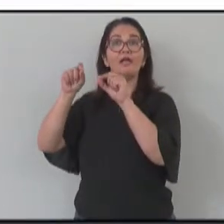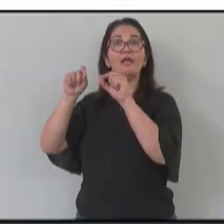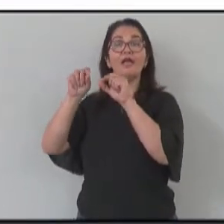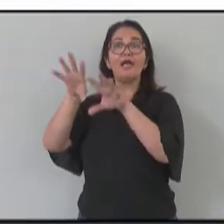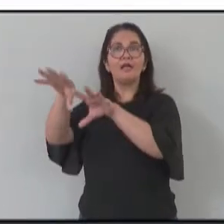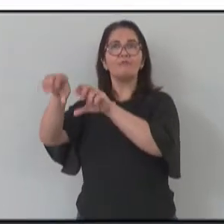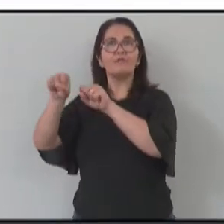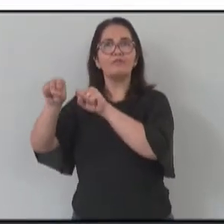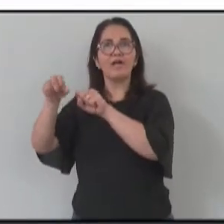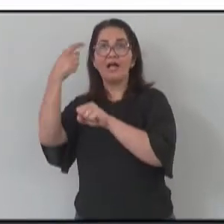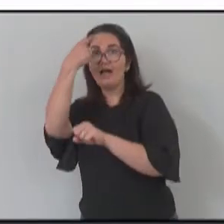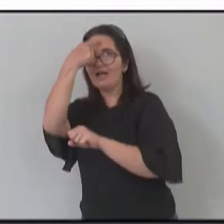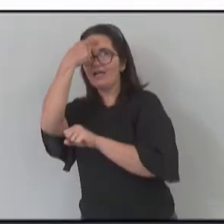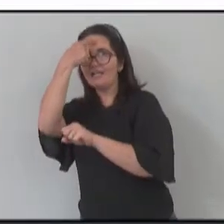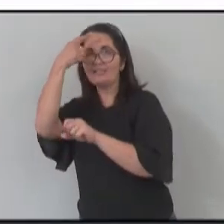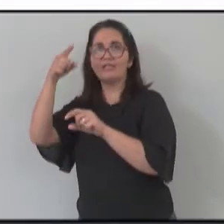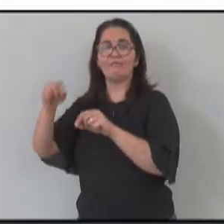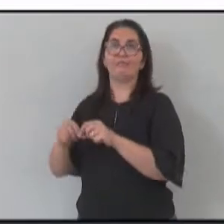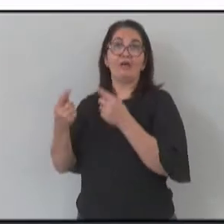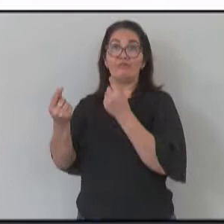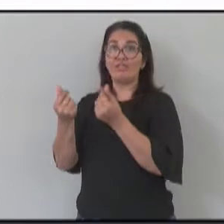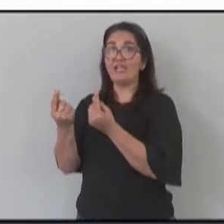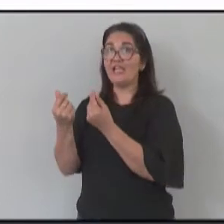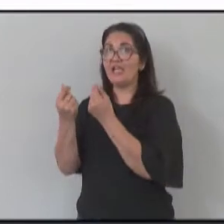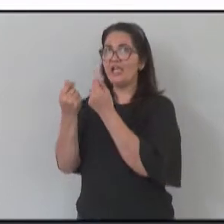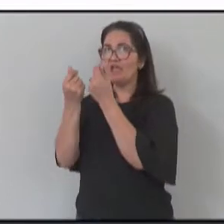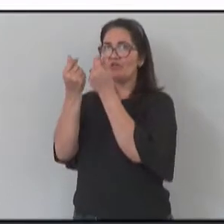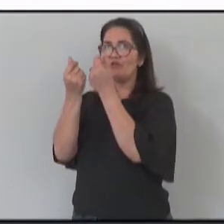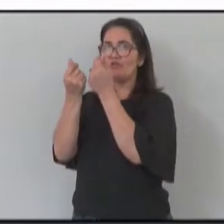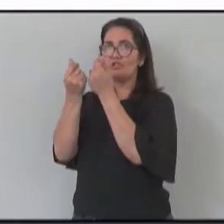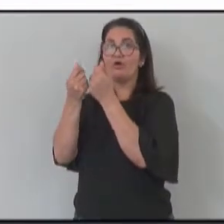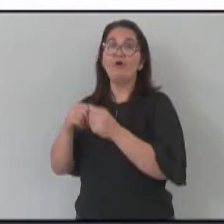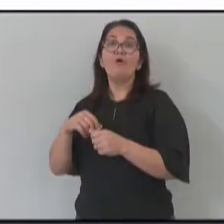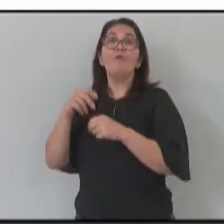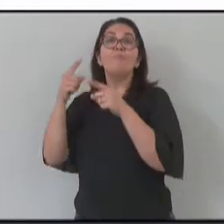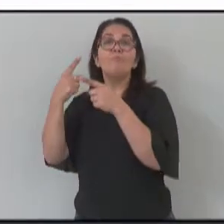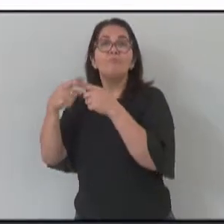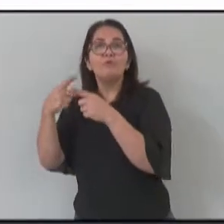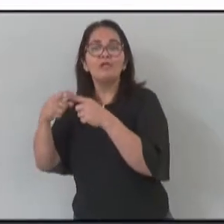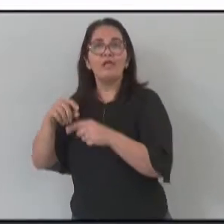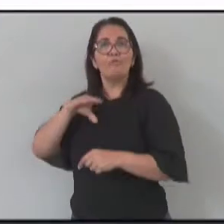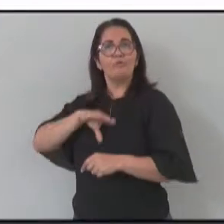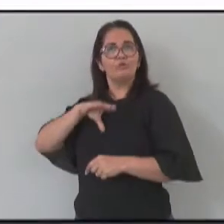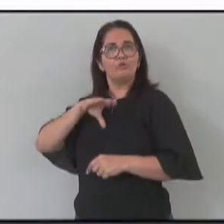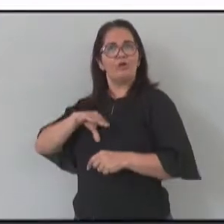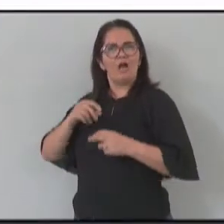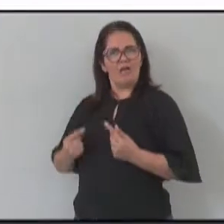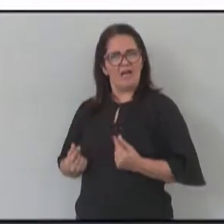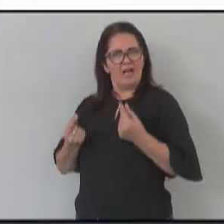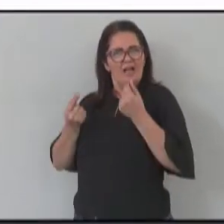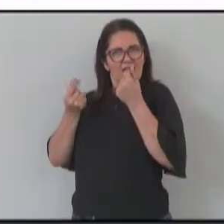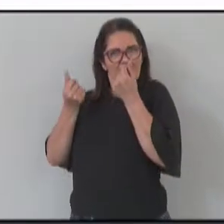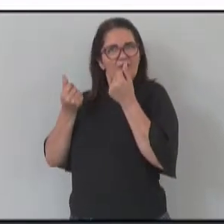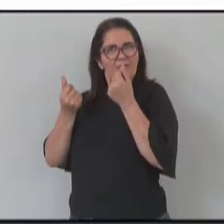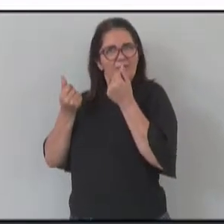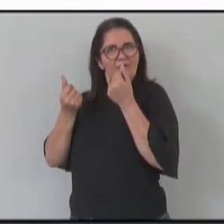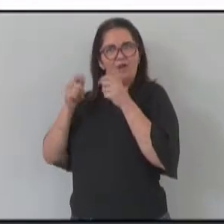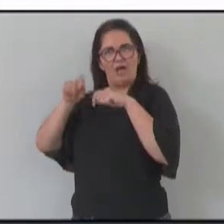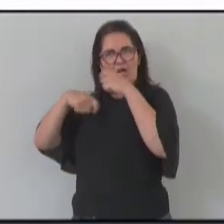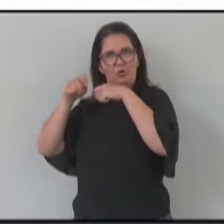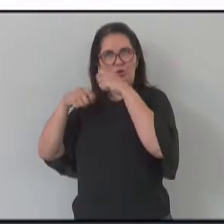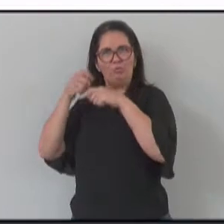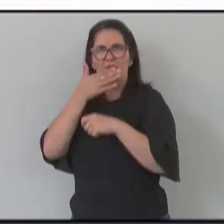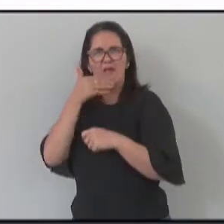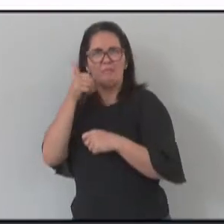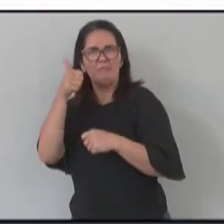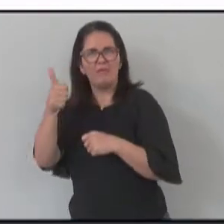dono do comércio, era um país rico e o interesse deles eram